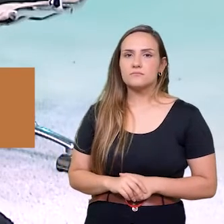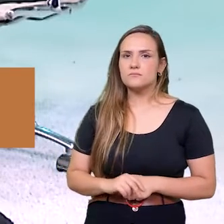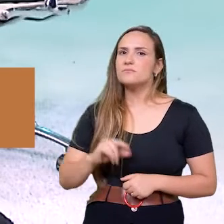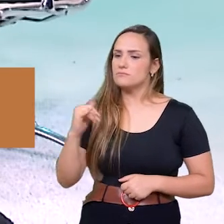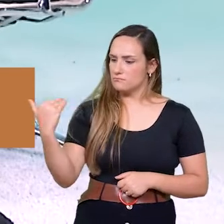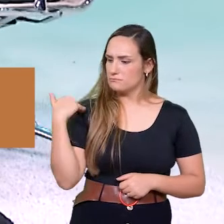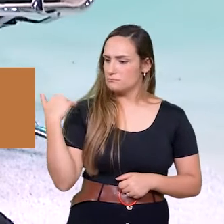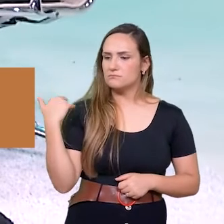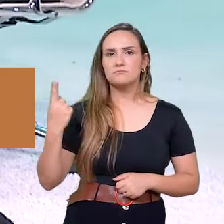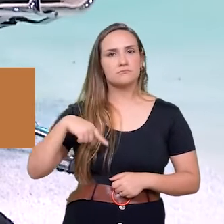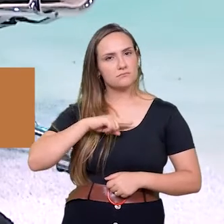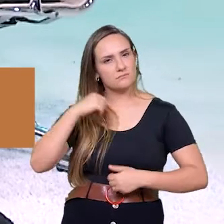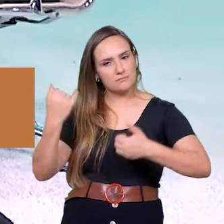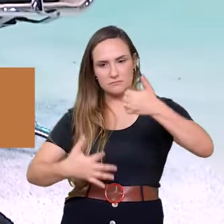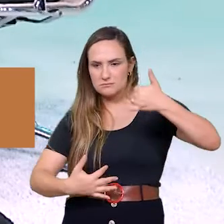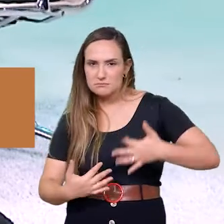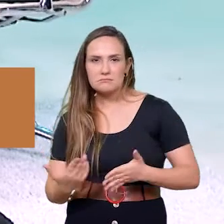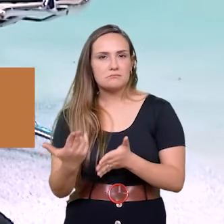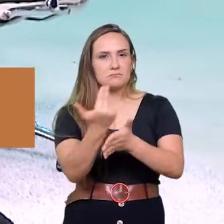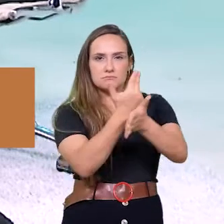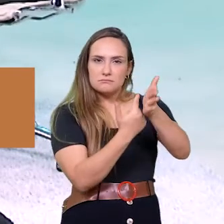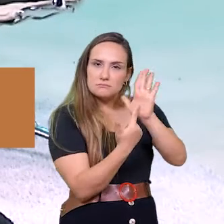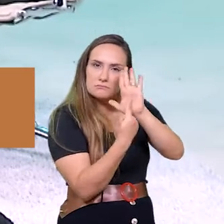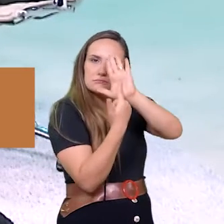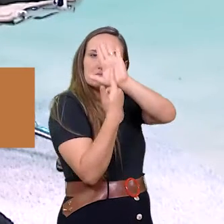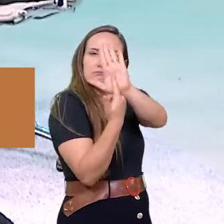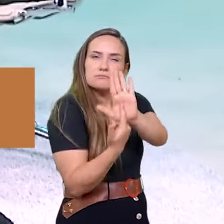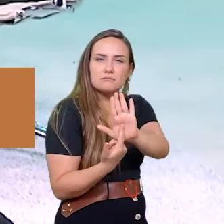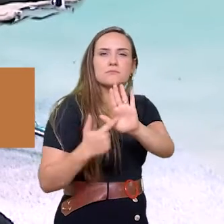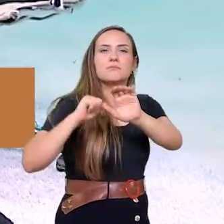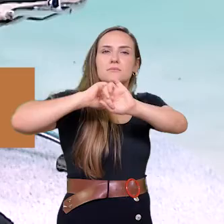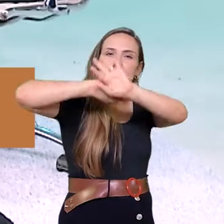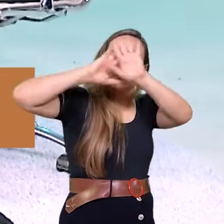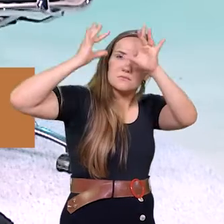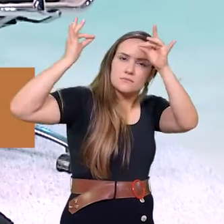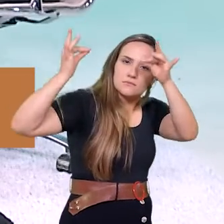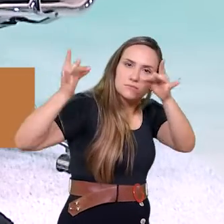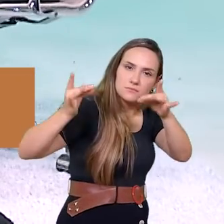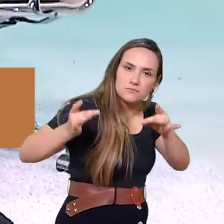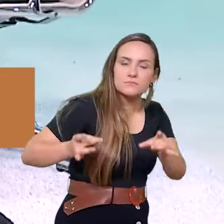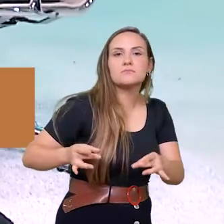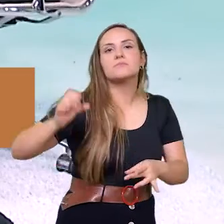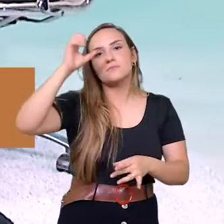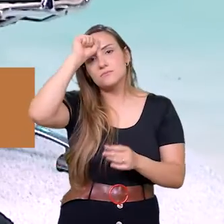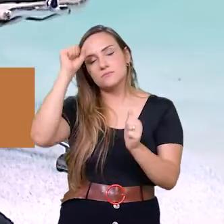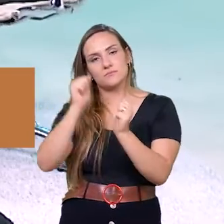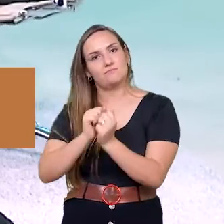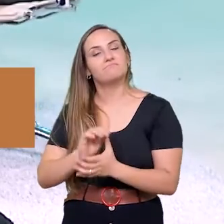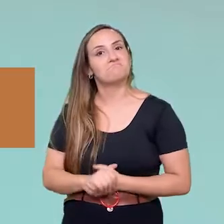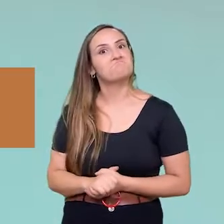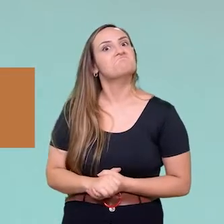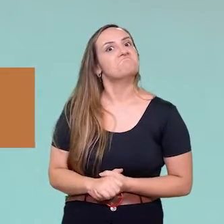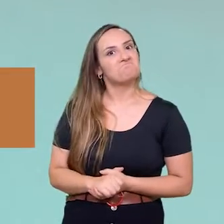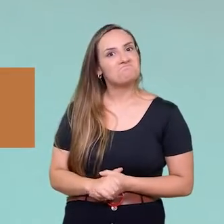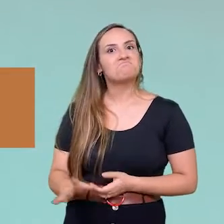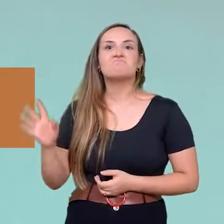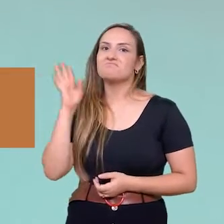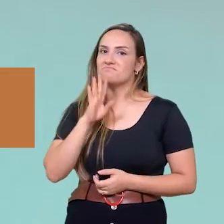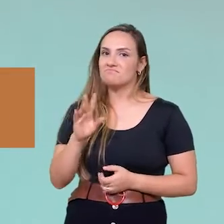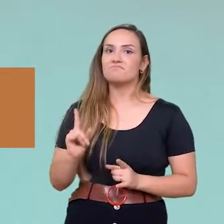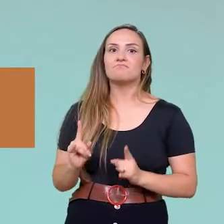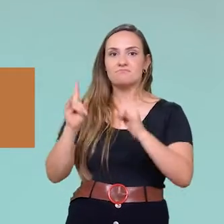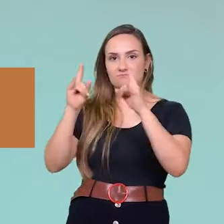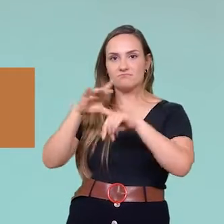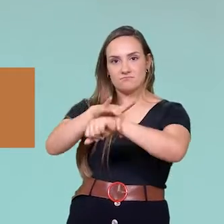Se nos procurar, nós vamos desenhar, nós vamos olhar junto com a pessoa, aprender, ensinar e aprender também. É isso aí,